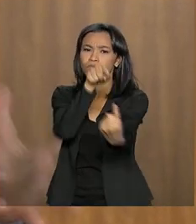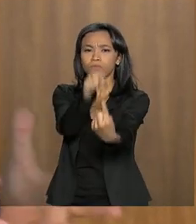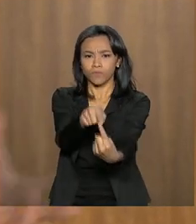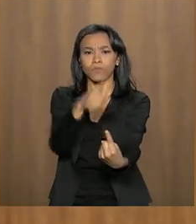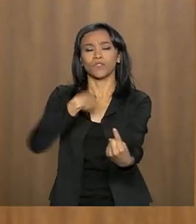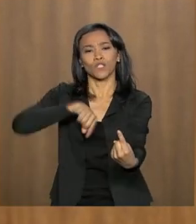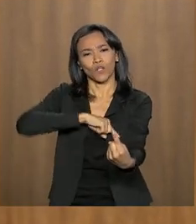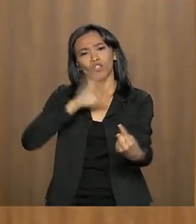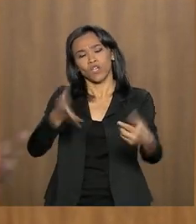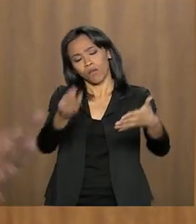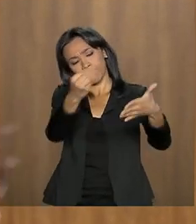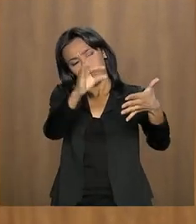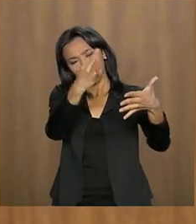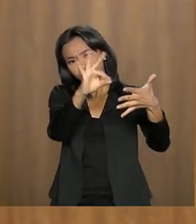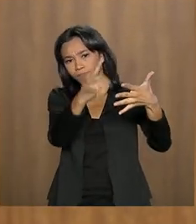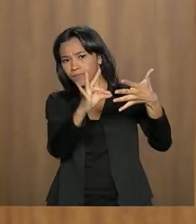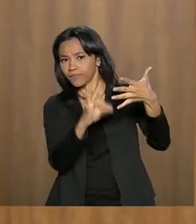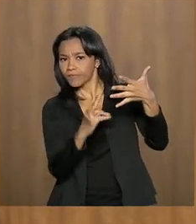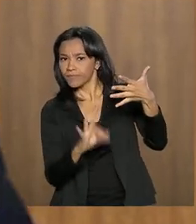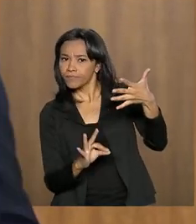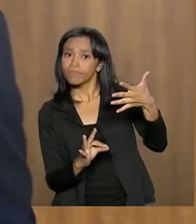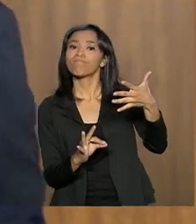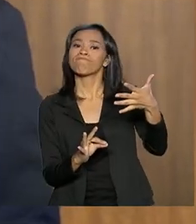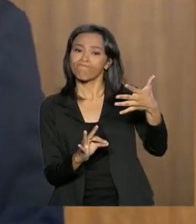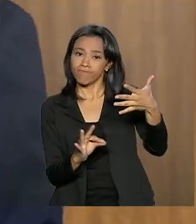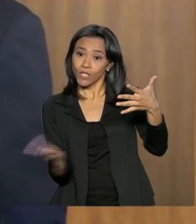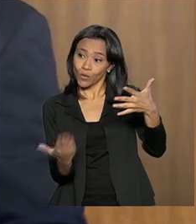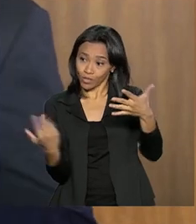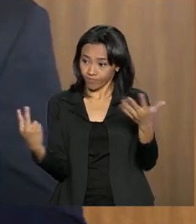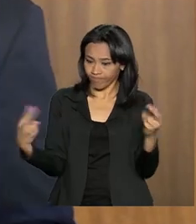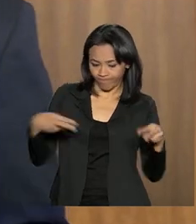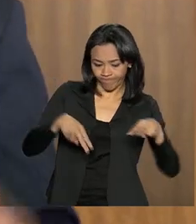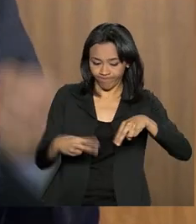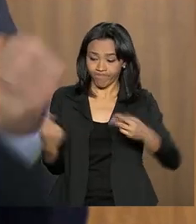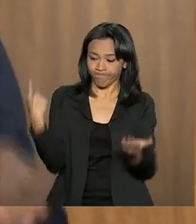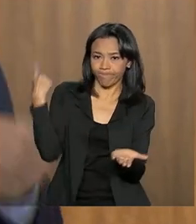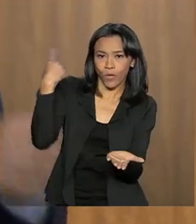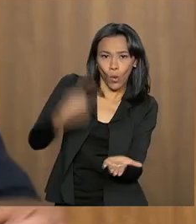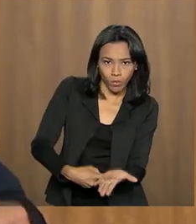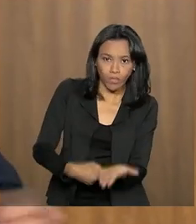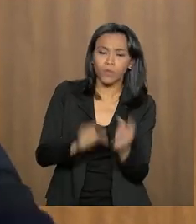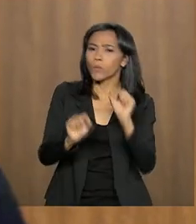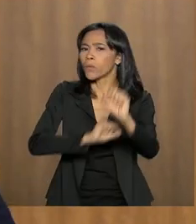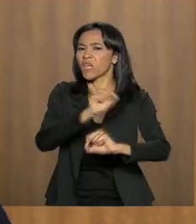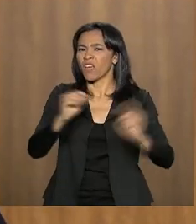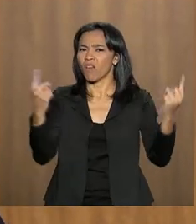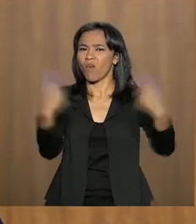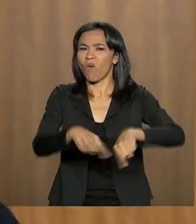nós estabelecemos que hoje ratificamos e compartilhamos, que é combater o